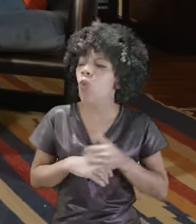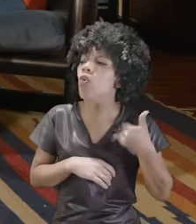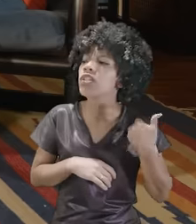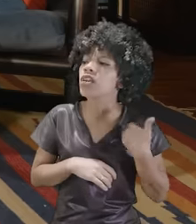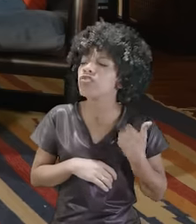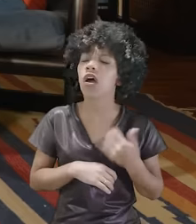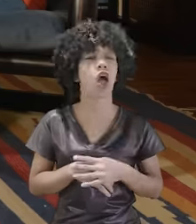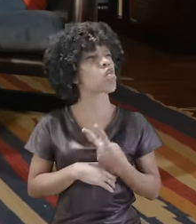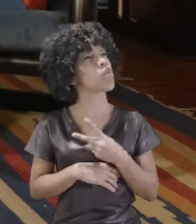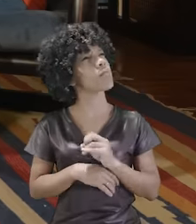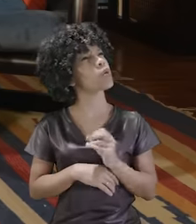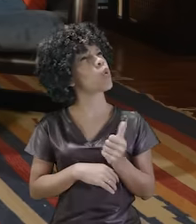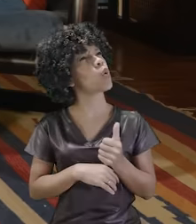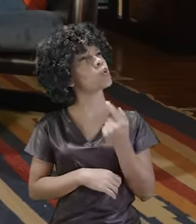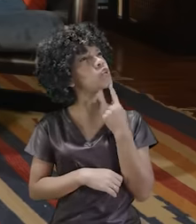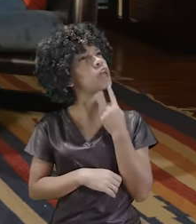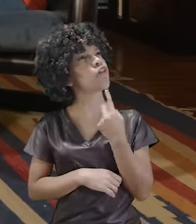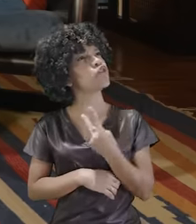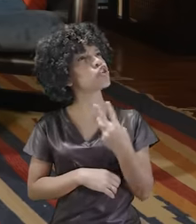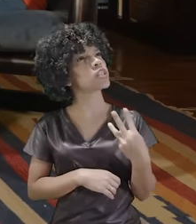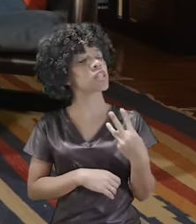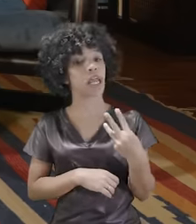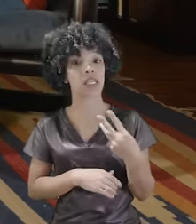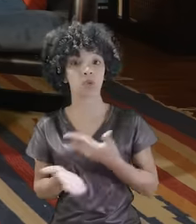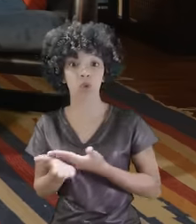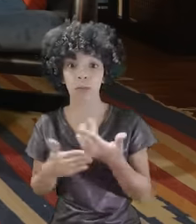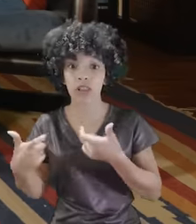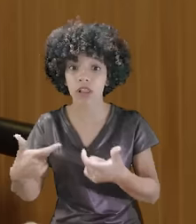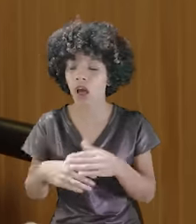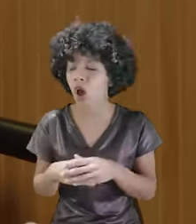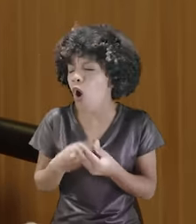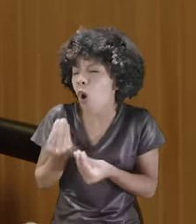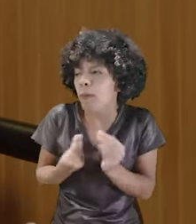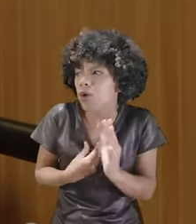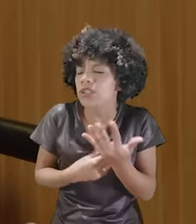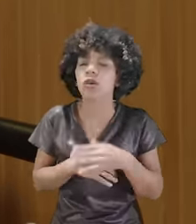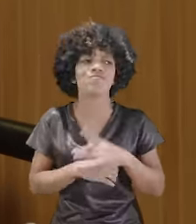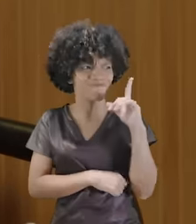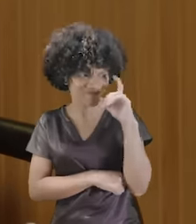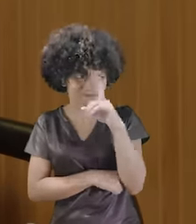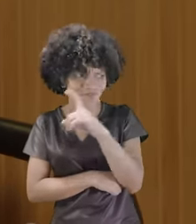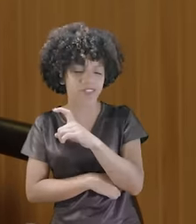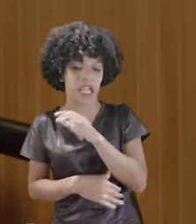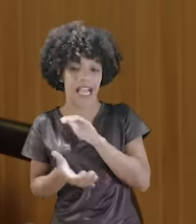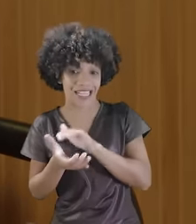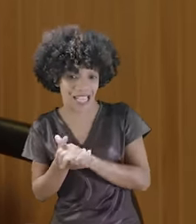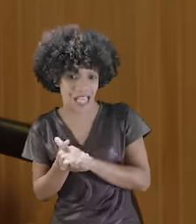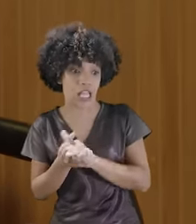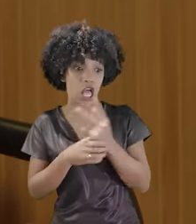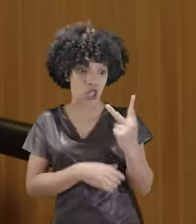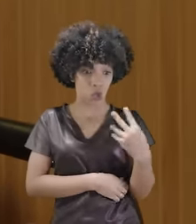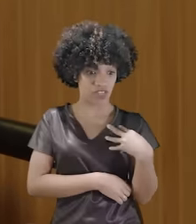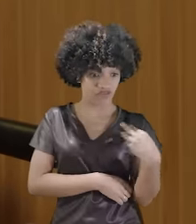se tinha quantos anos os 2011 e tava com 23 anos mais ou menos como é que foi é difícil com o casada com